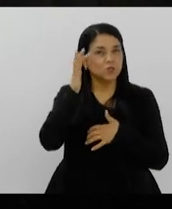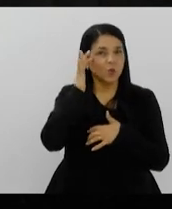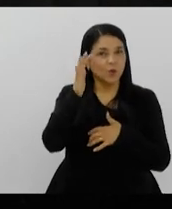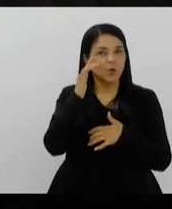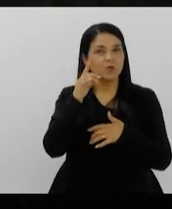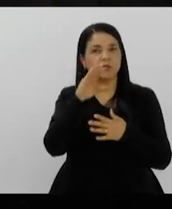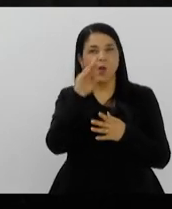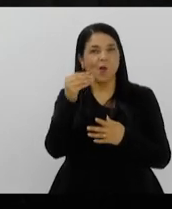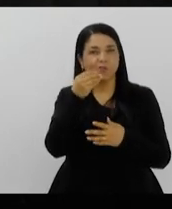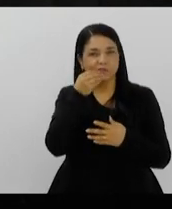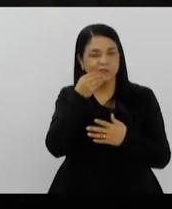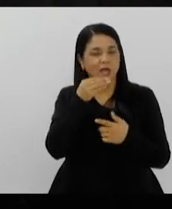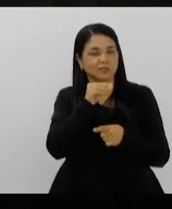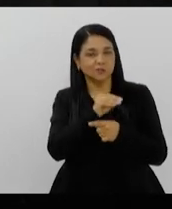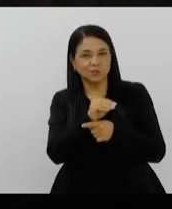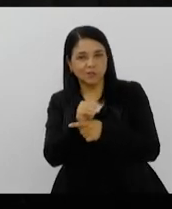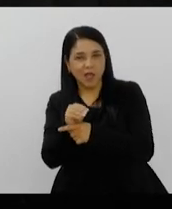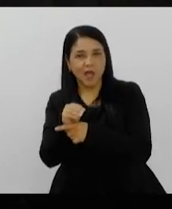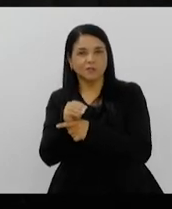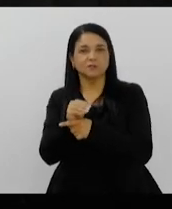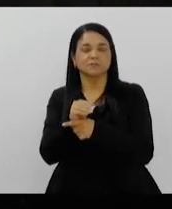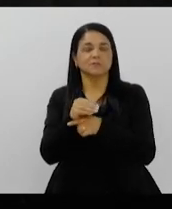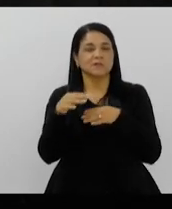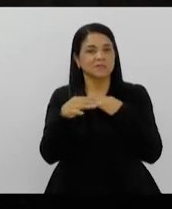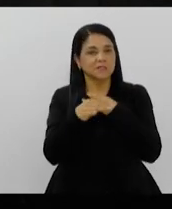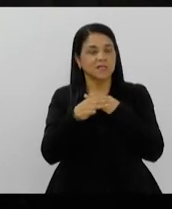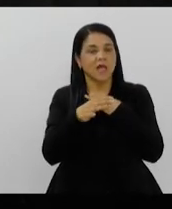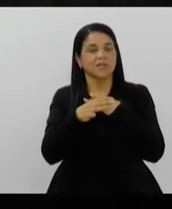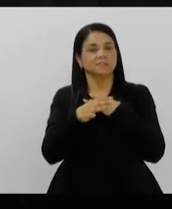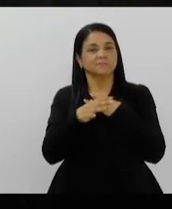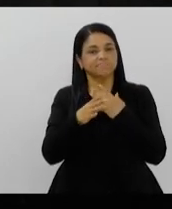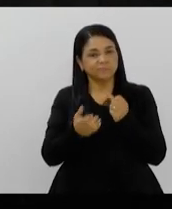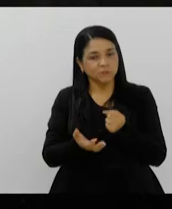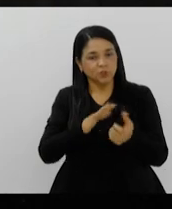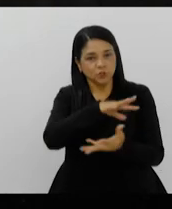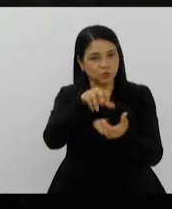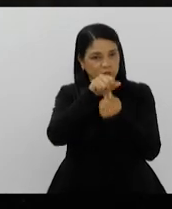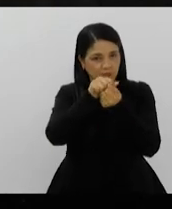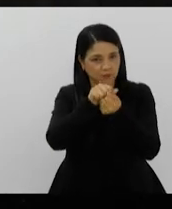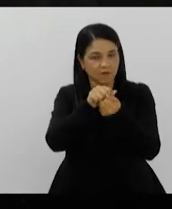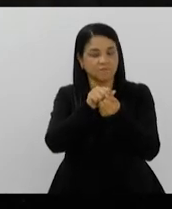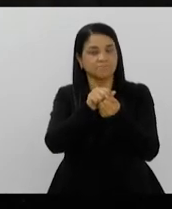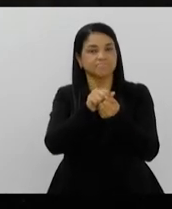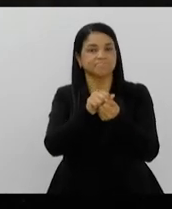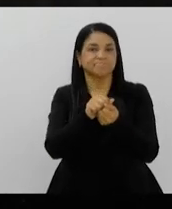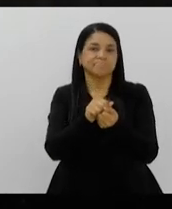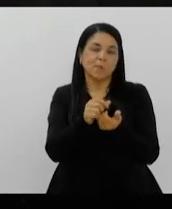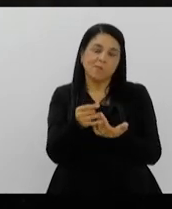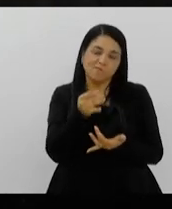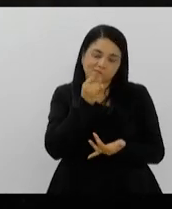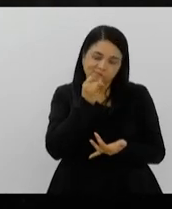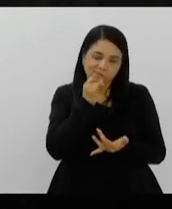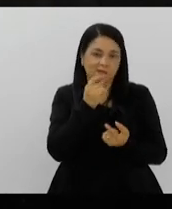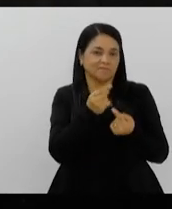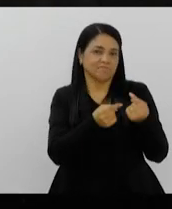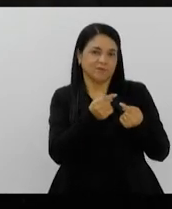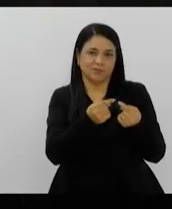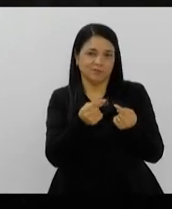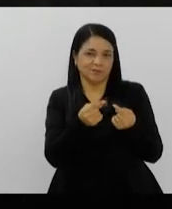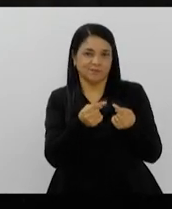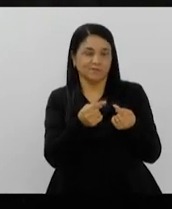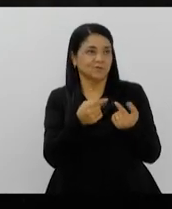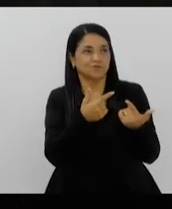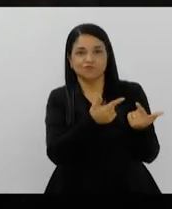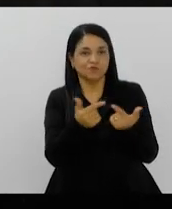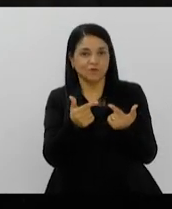com oportunidades, uma cidade resiliente e sustentável. Que pena que não deu para debater mais, porque não tivemos